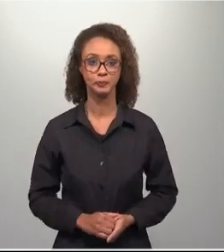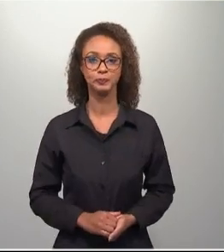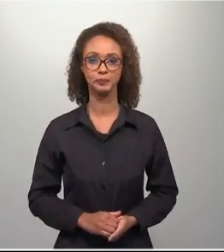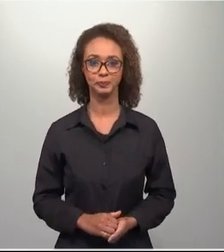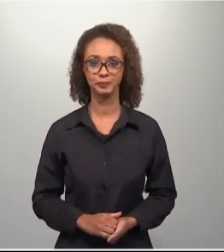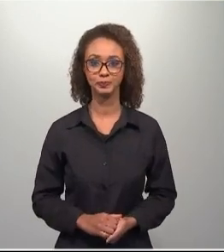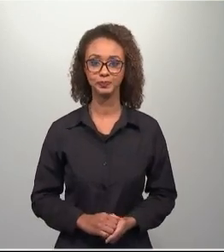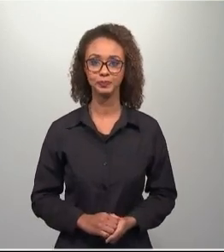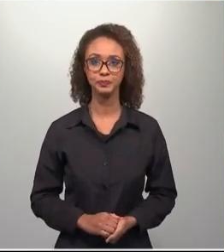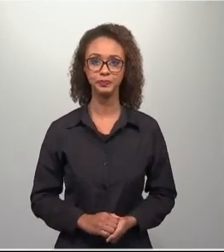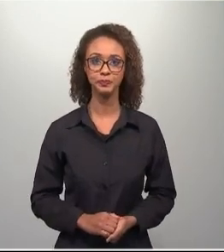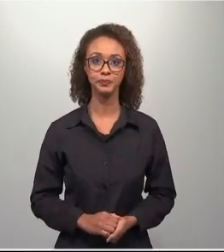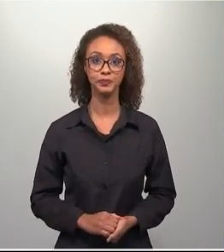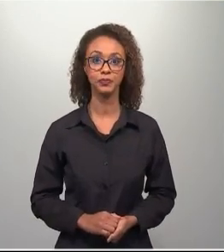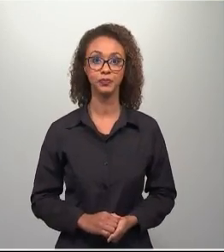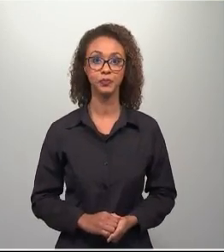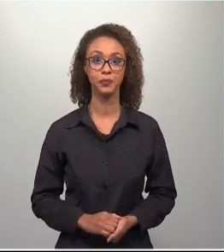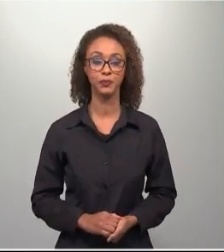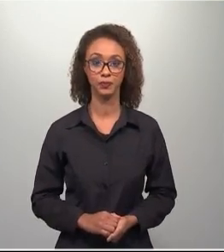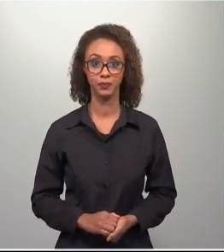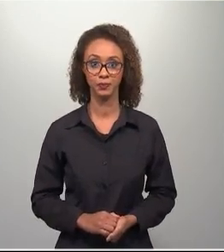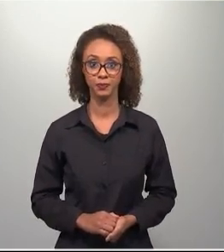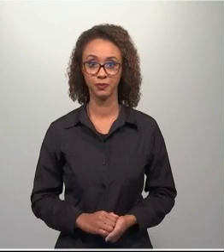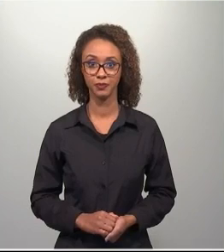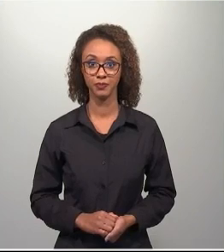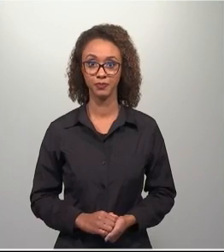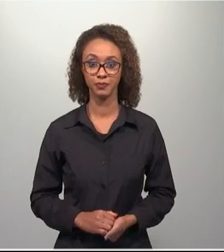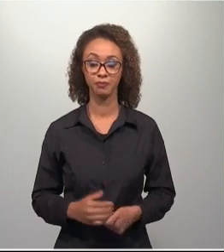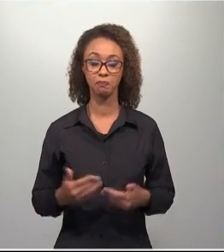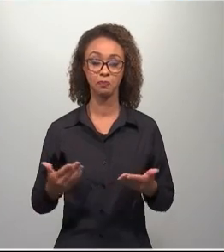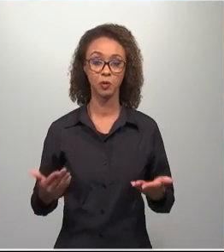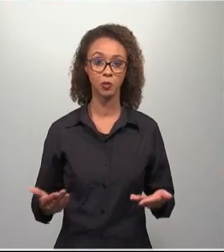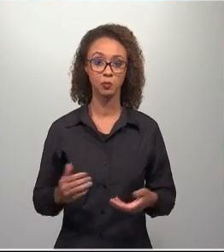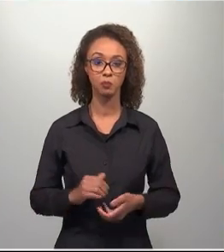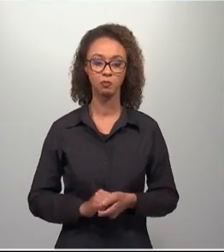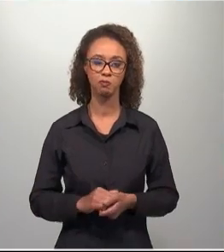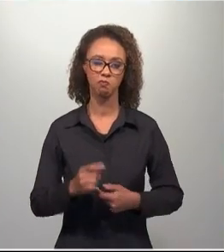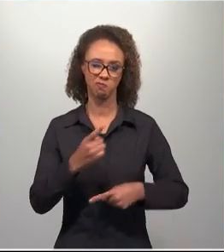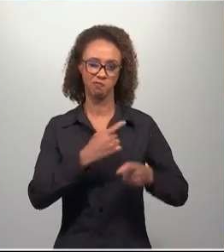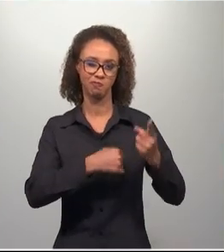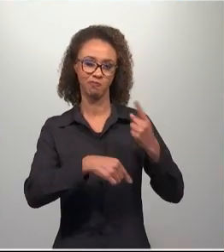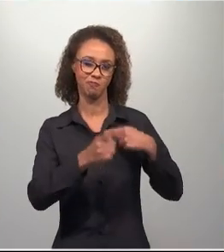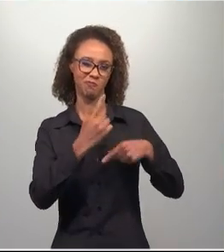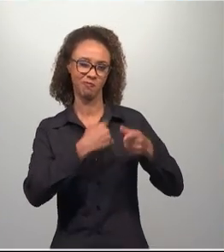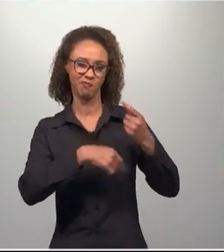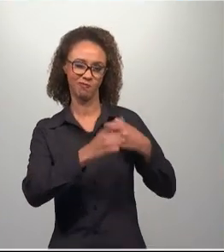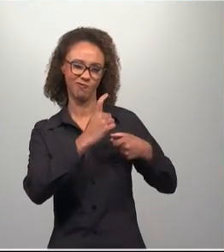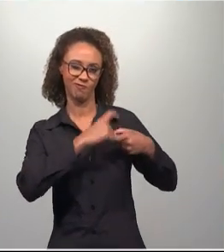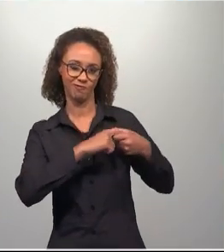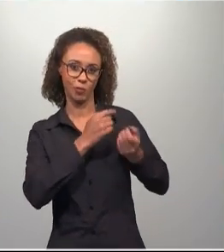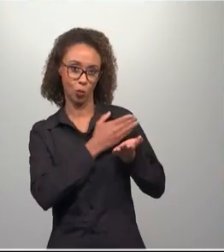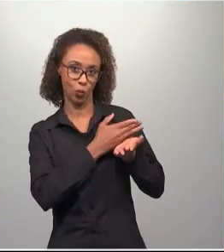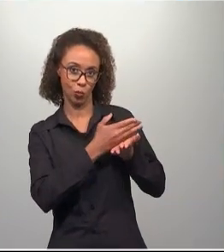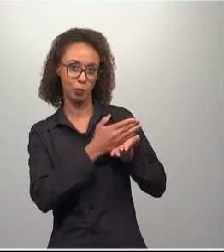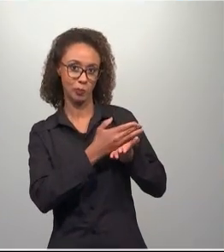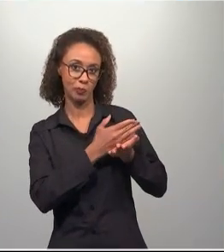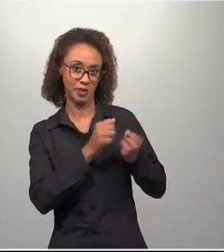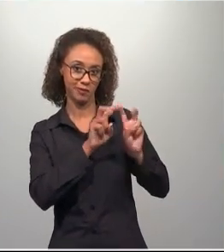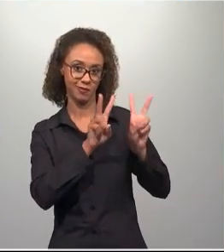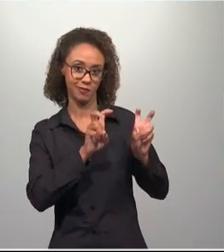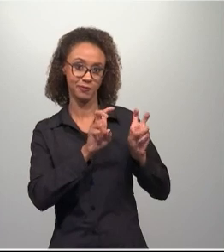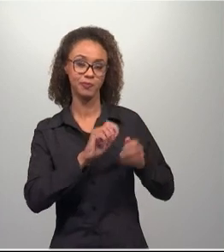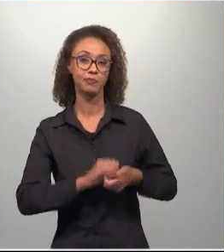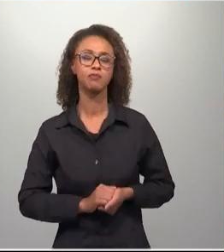voltando para para a nossa introdução precisamos entender